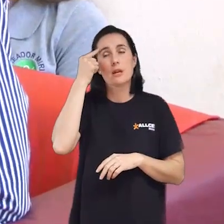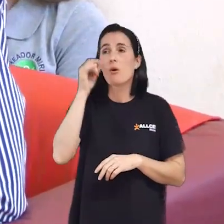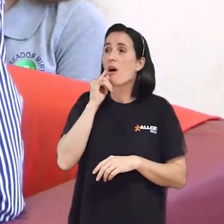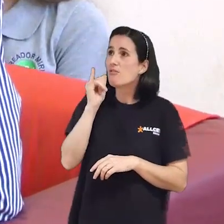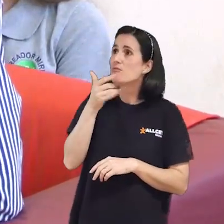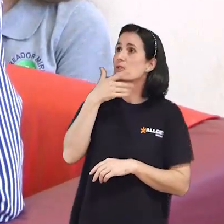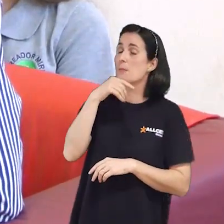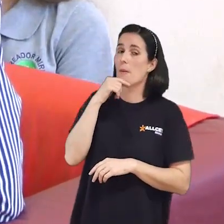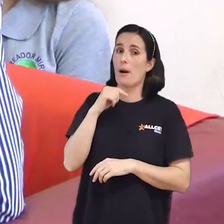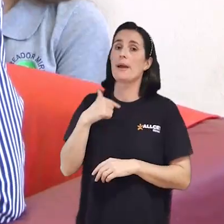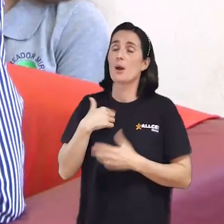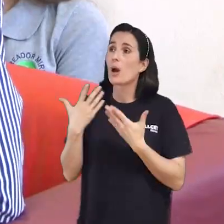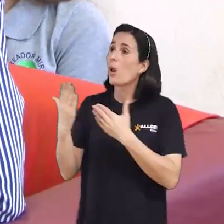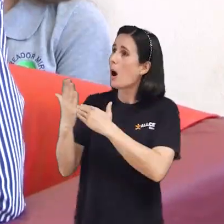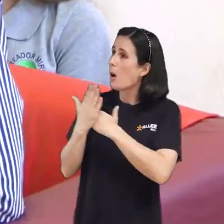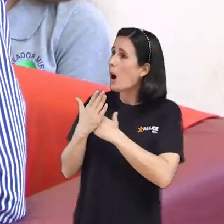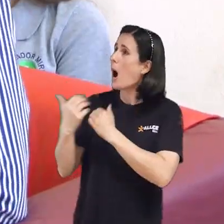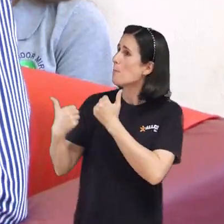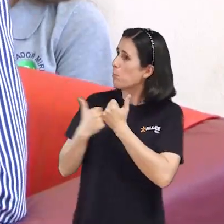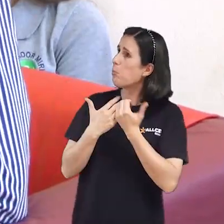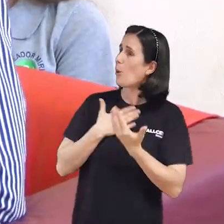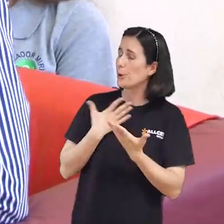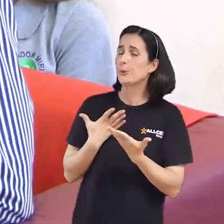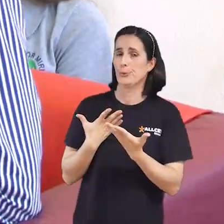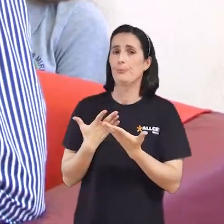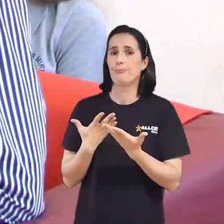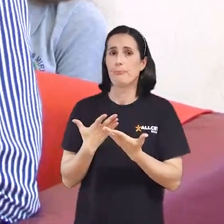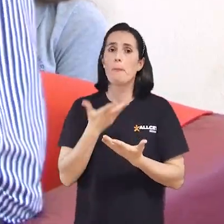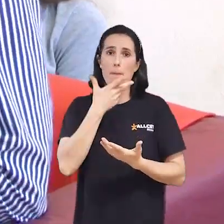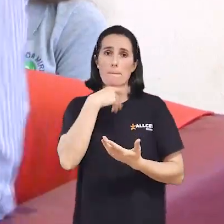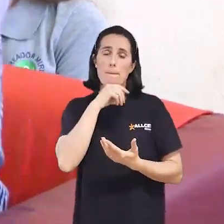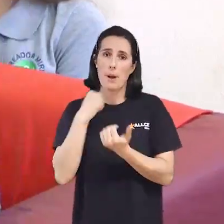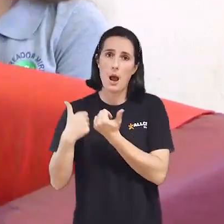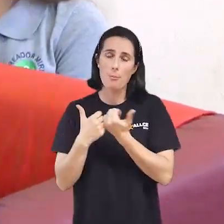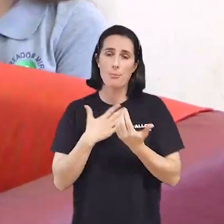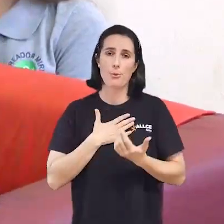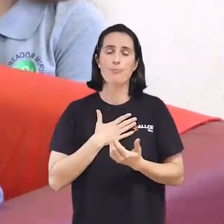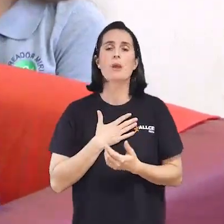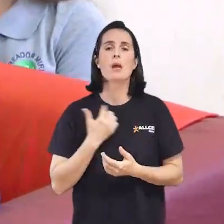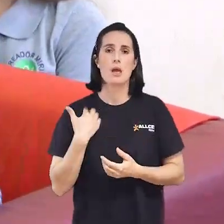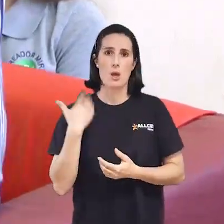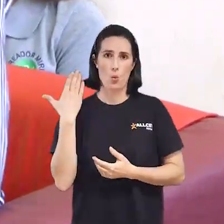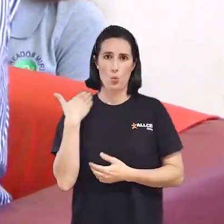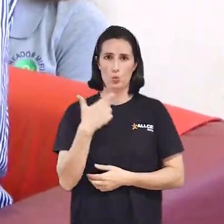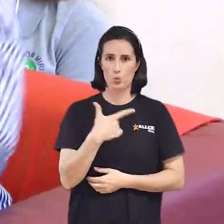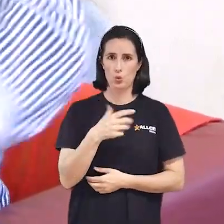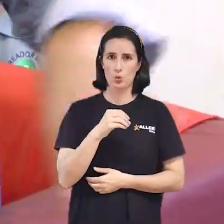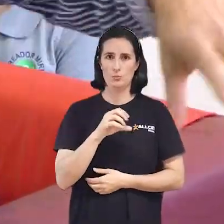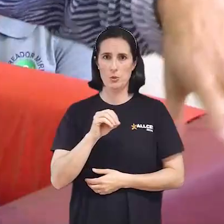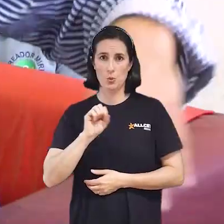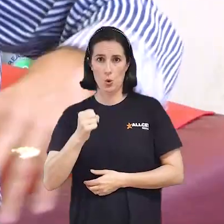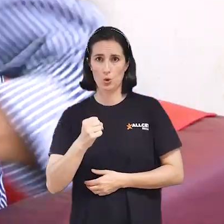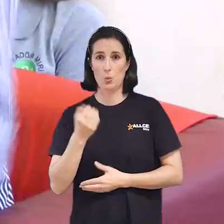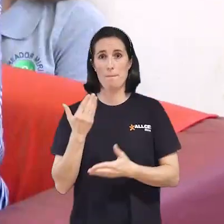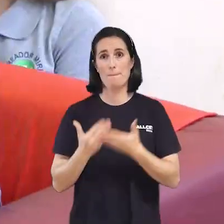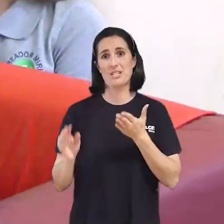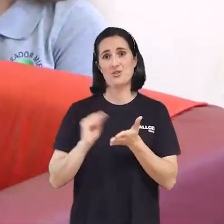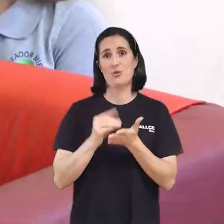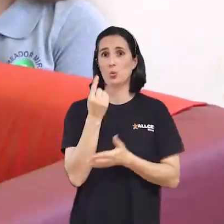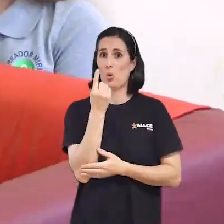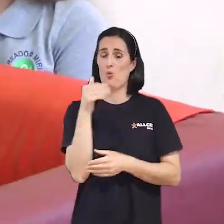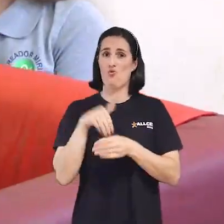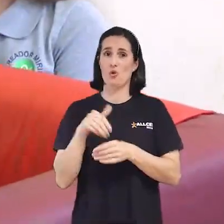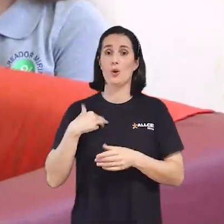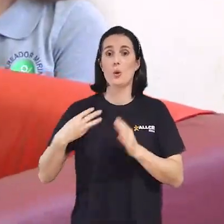tive essa motivação, assim, sabe? Essa coisa assim, eu quero um dia poder fazer alguma coisa a mais. Parar de reclamar e